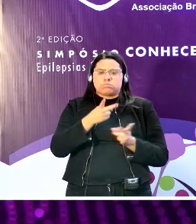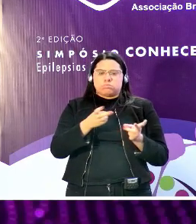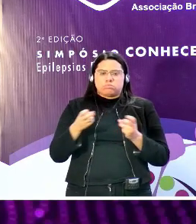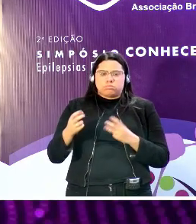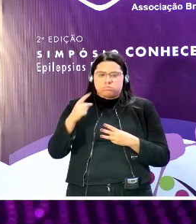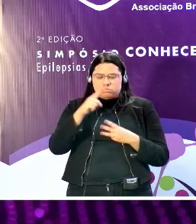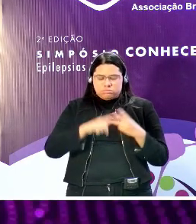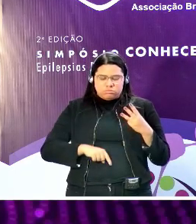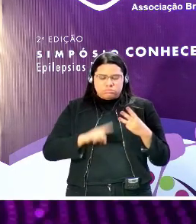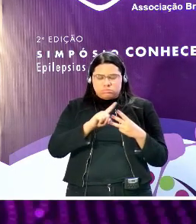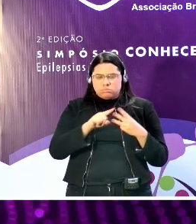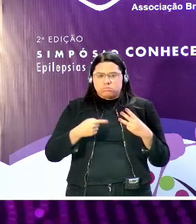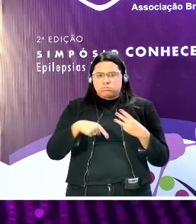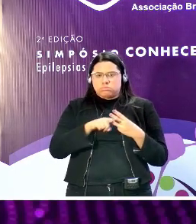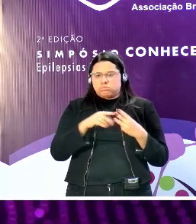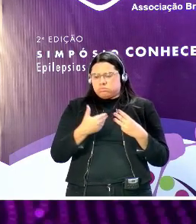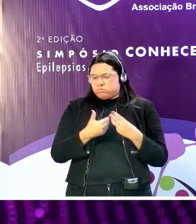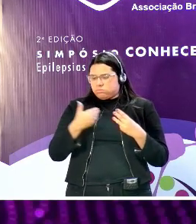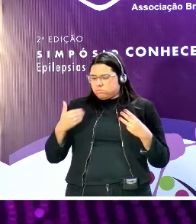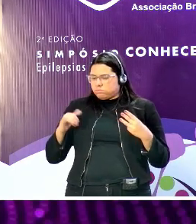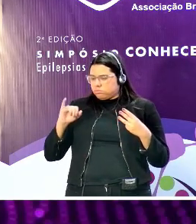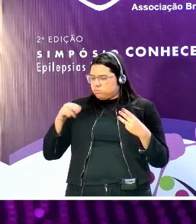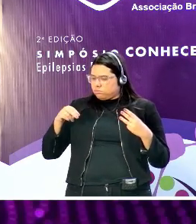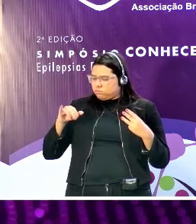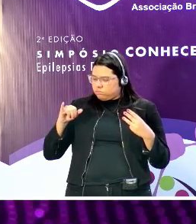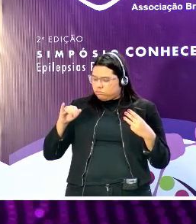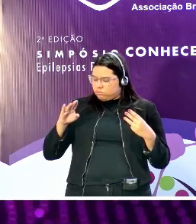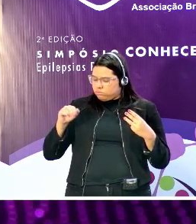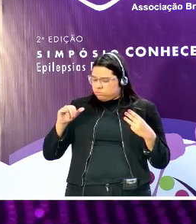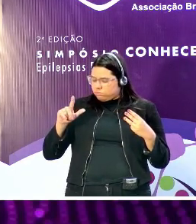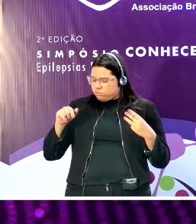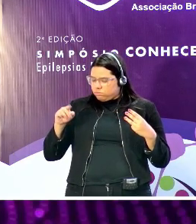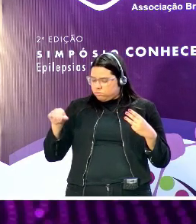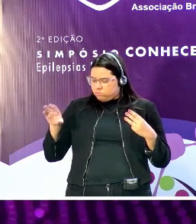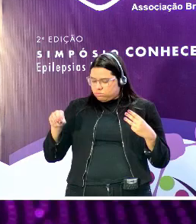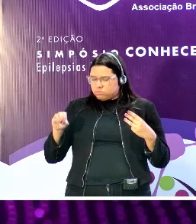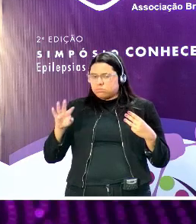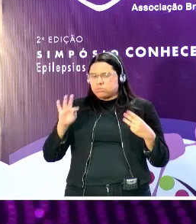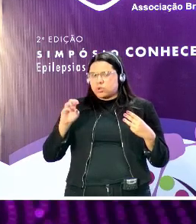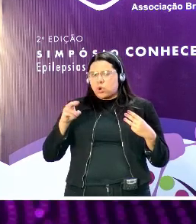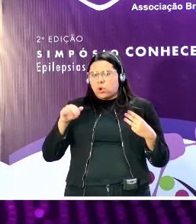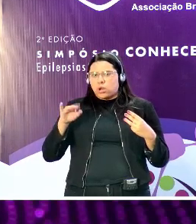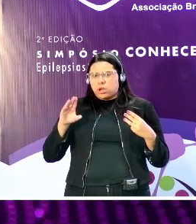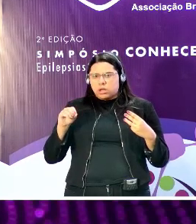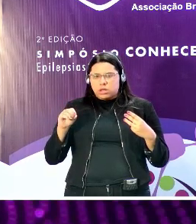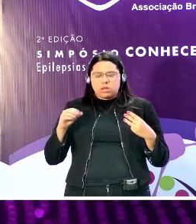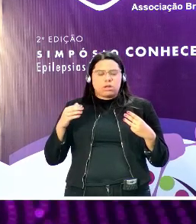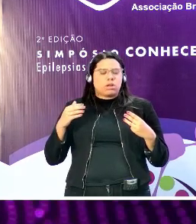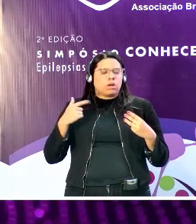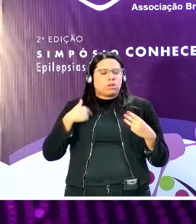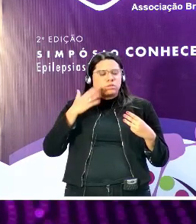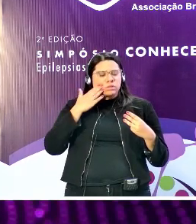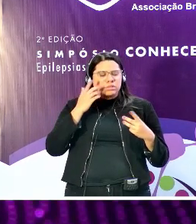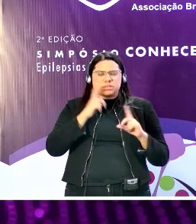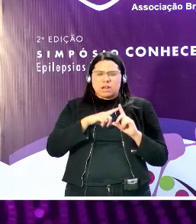três, mas que se afaste da inibição da parte tônica. Eu sei que aqui esses gráficos são